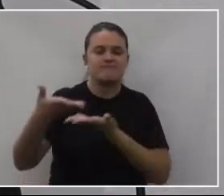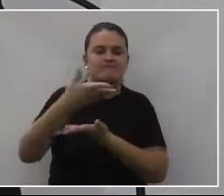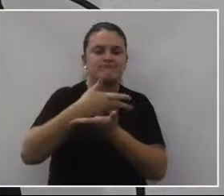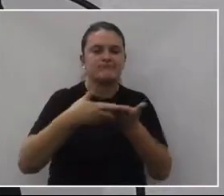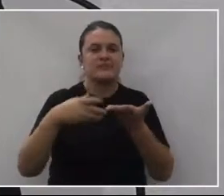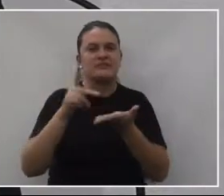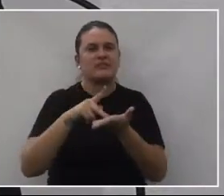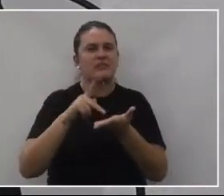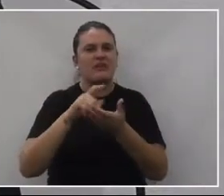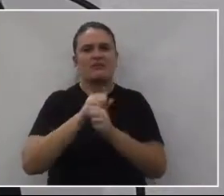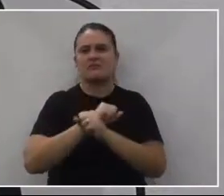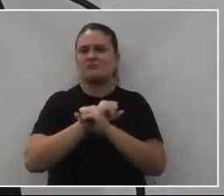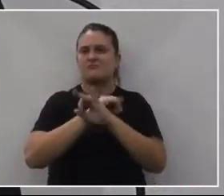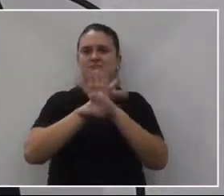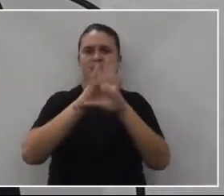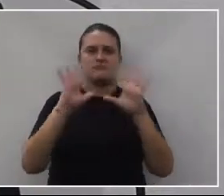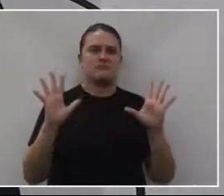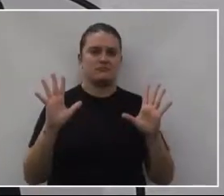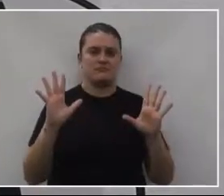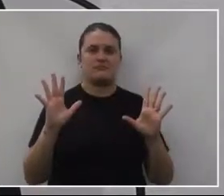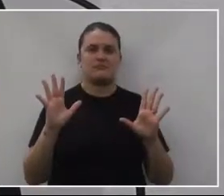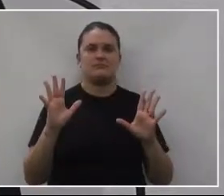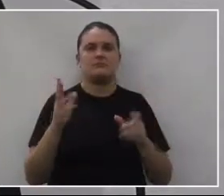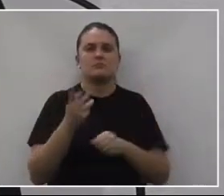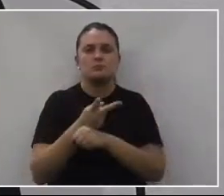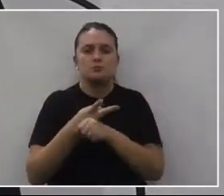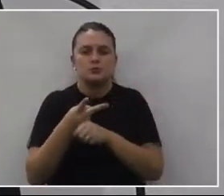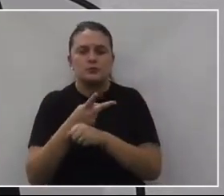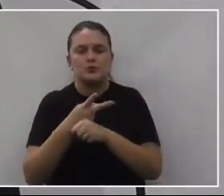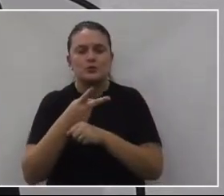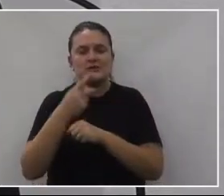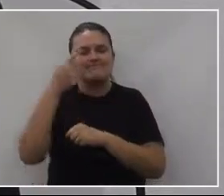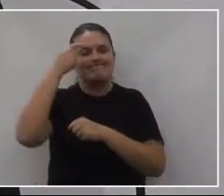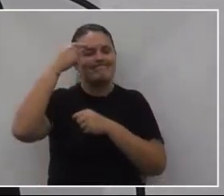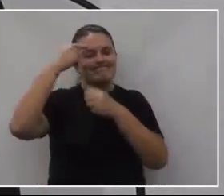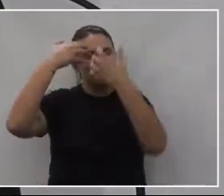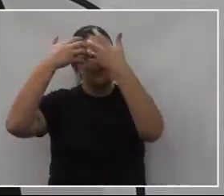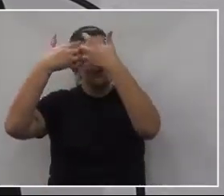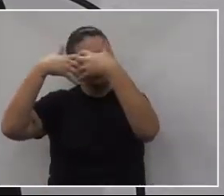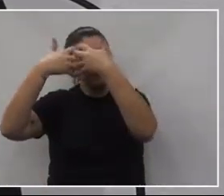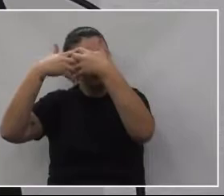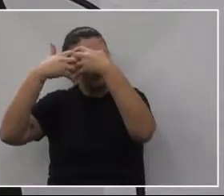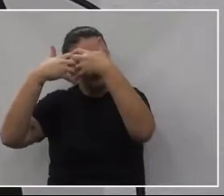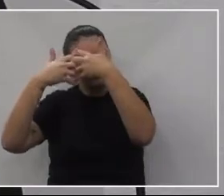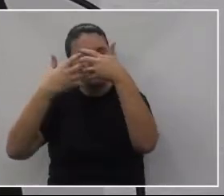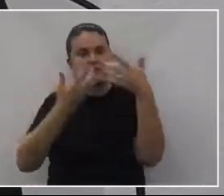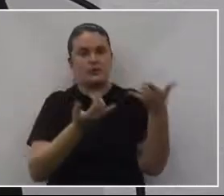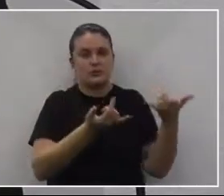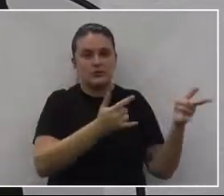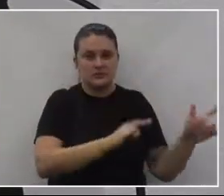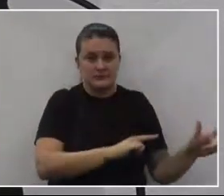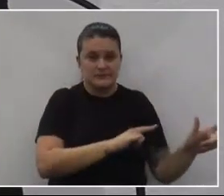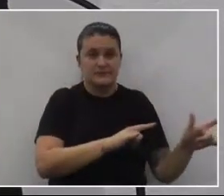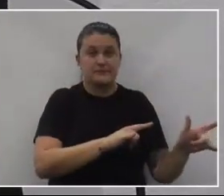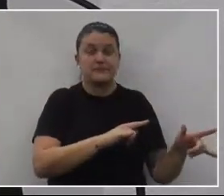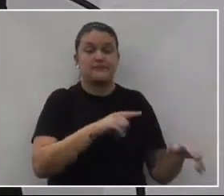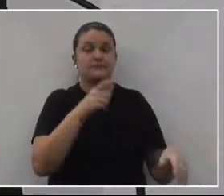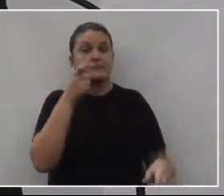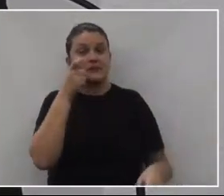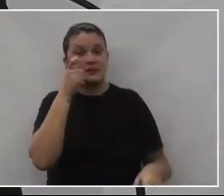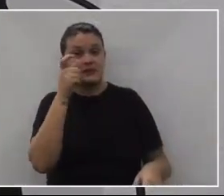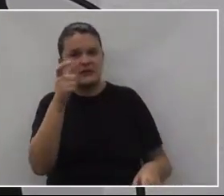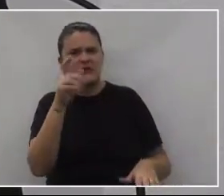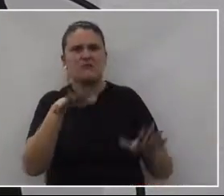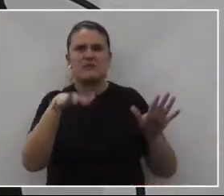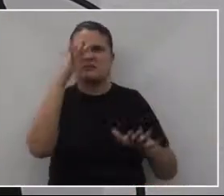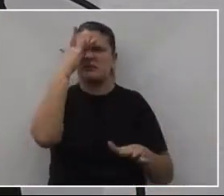autêntico, transparente, uma busca de uma reflexão mais aprofundada do público infanto-juvenil. E é interessante, veja, alguém pode